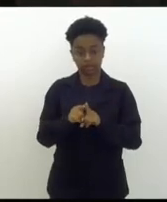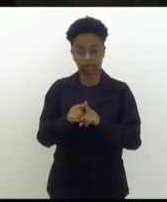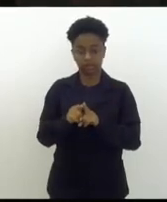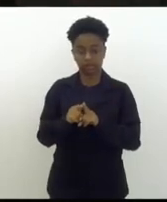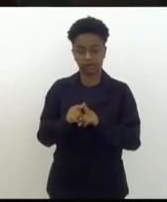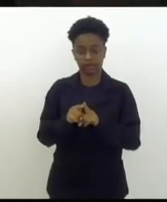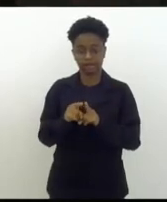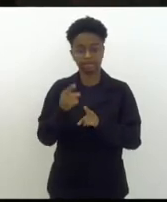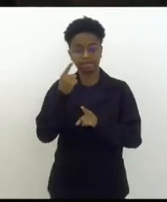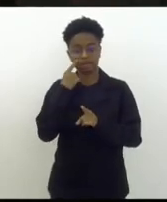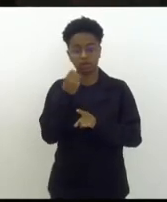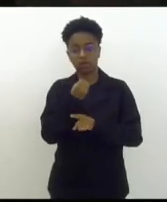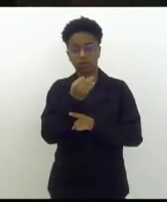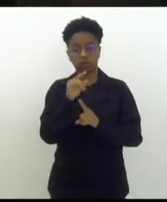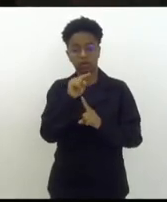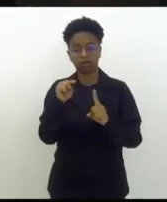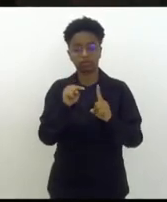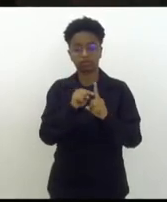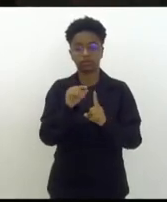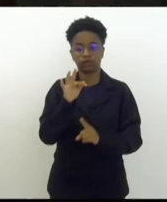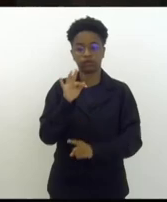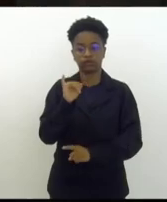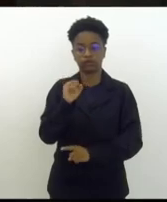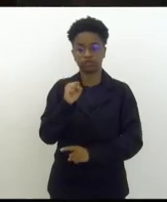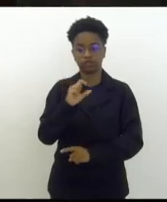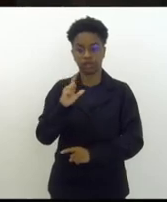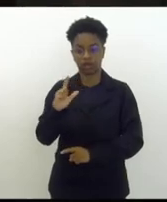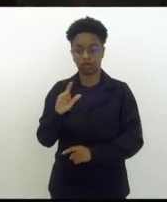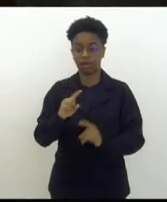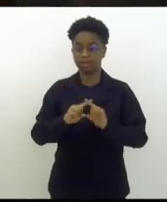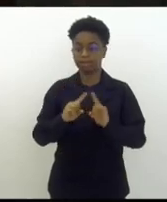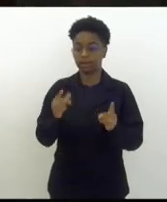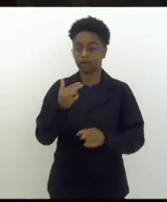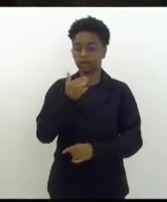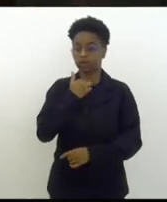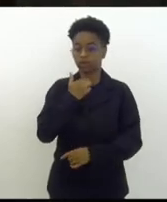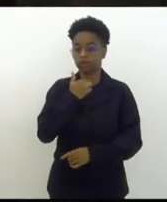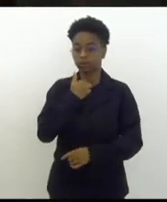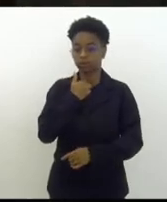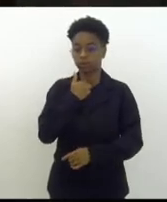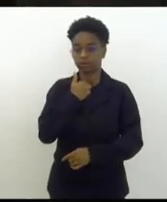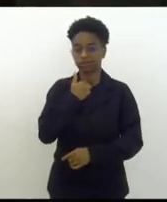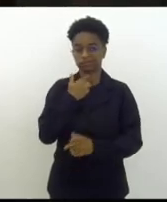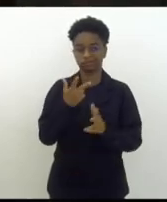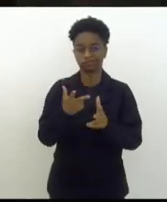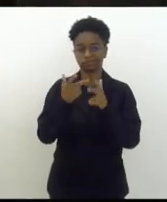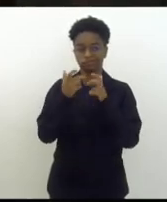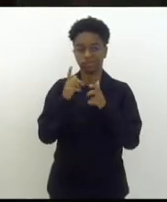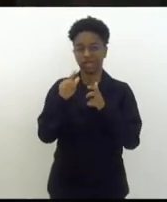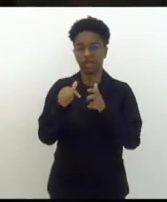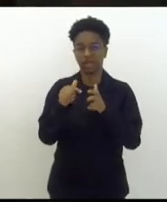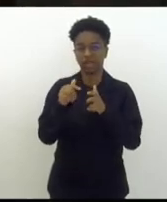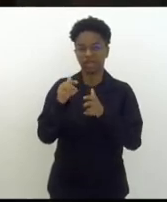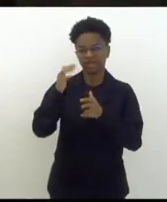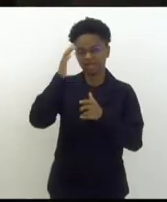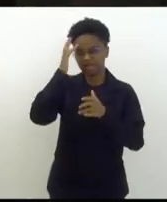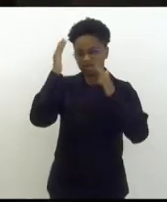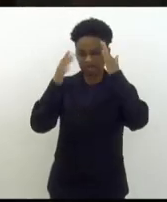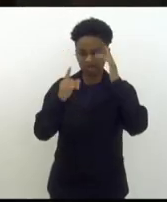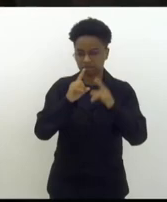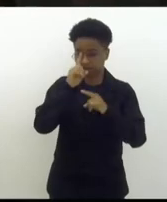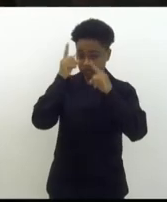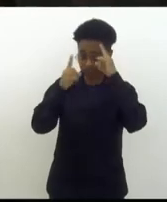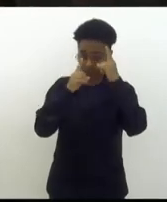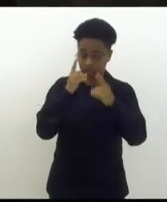receitas as metas fiscais mas ele não pode ser entendido como uma peça de ficção como